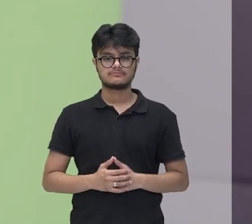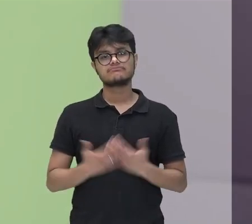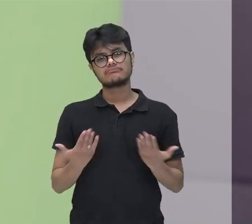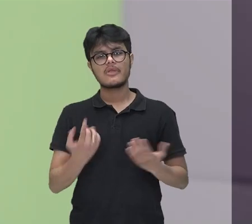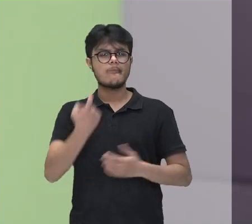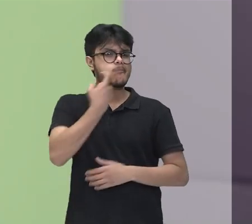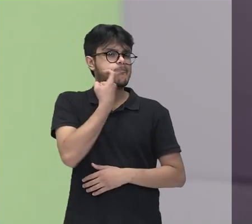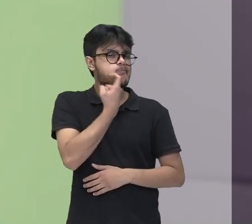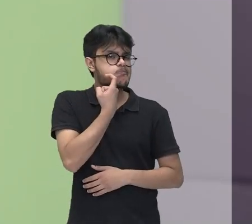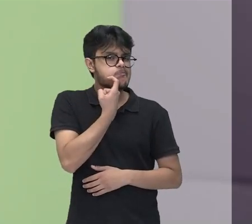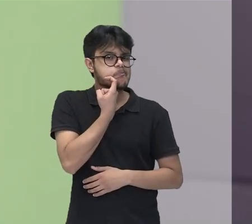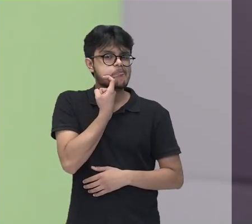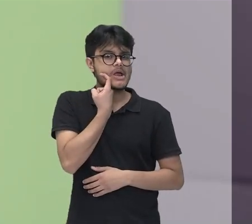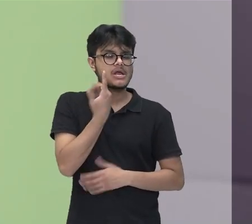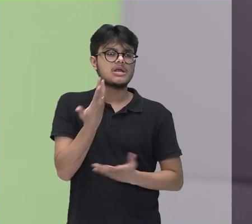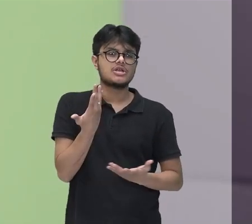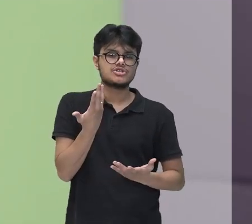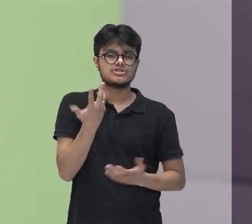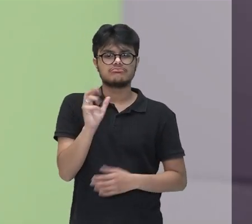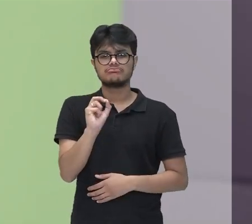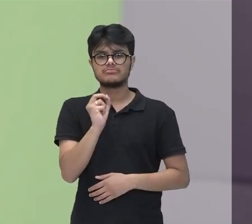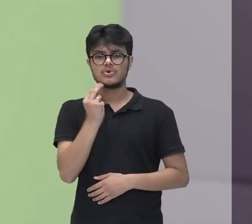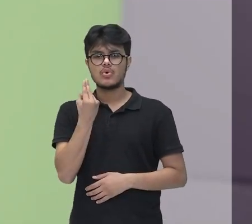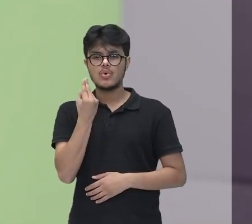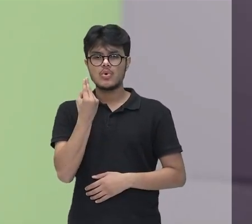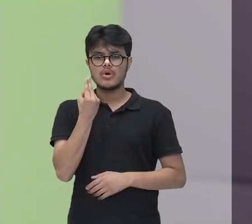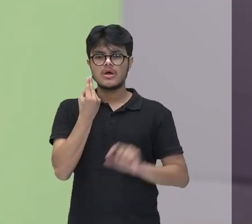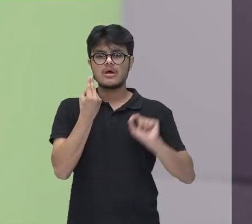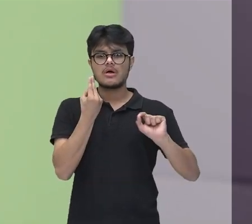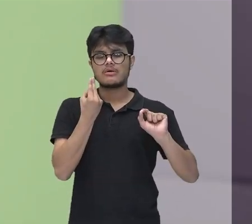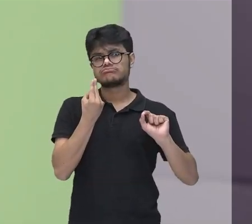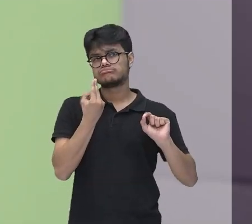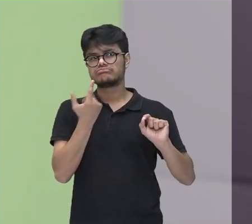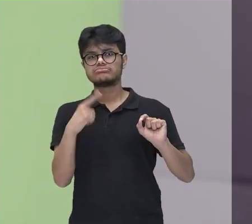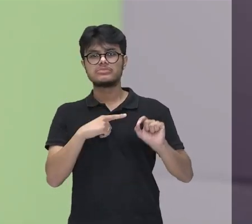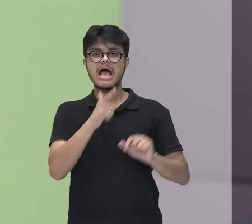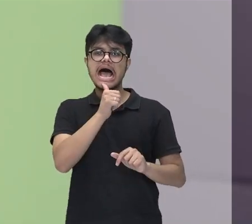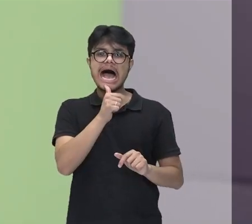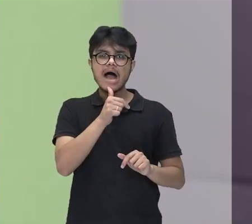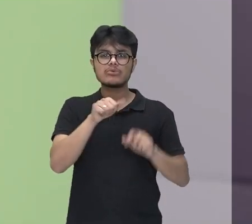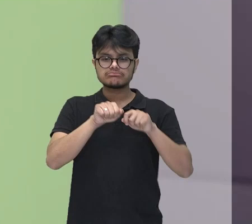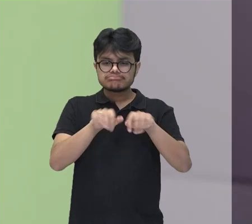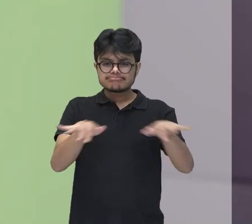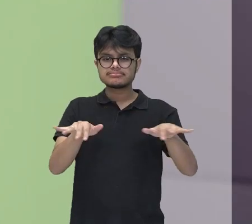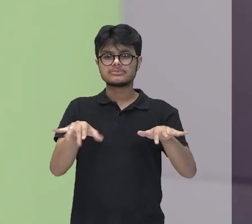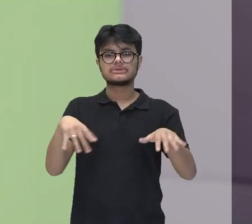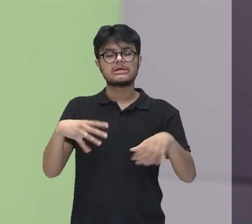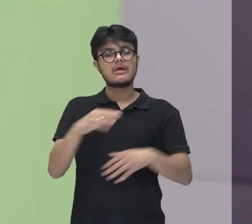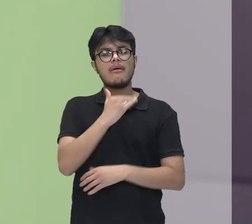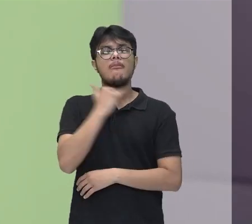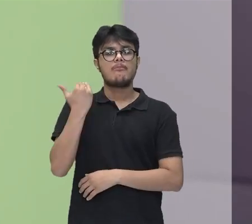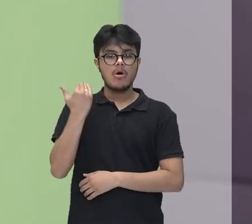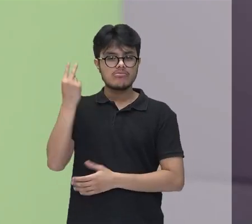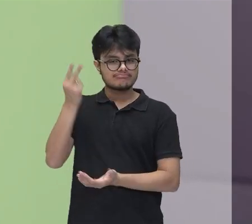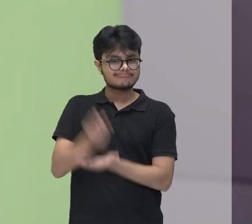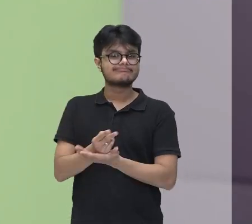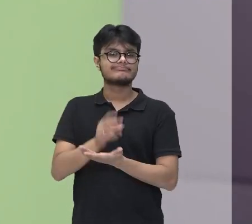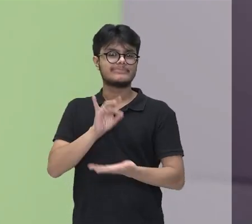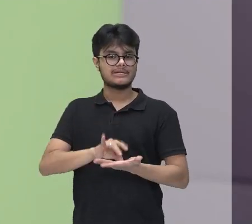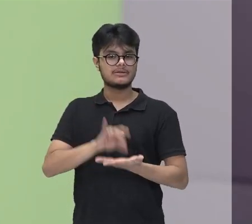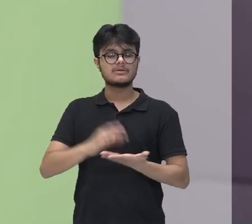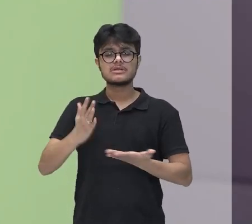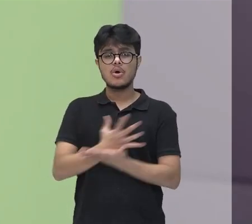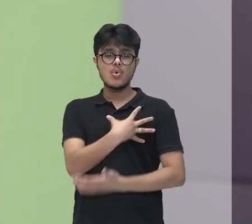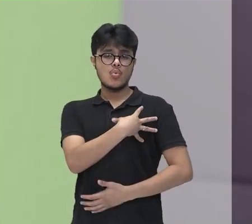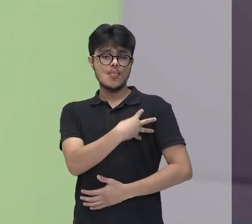exemplo, ou o aquecimento dessas águas também vai causar a morte de vários